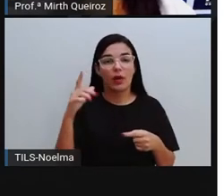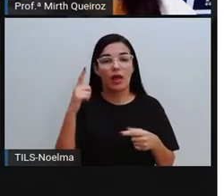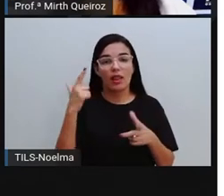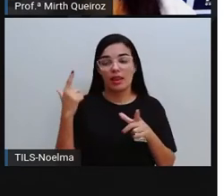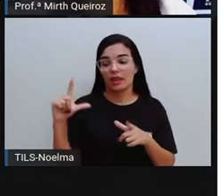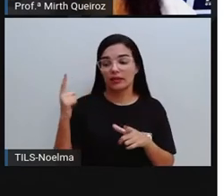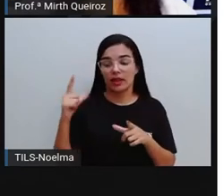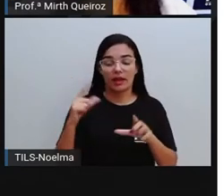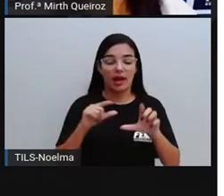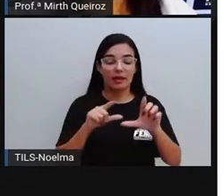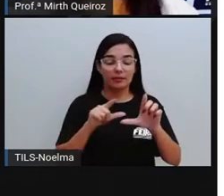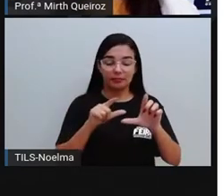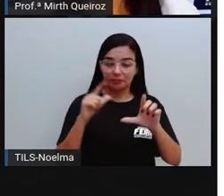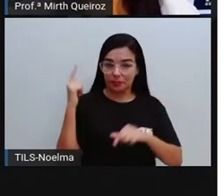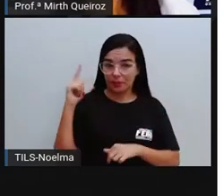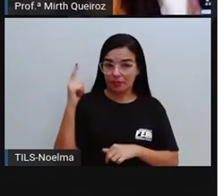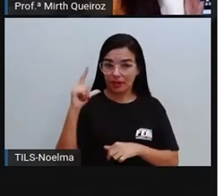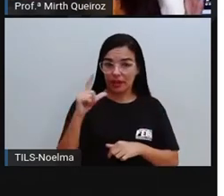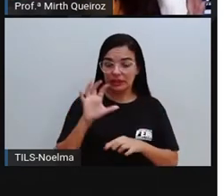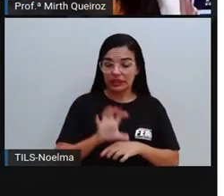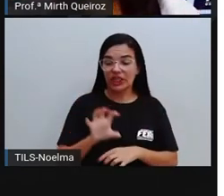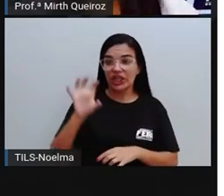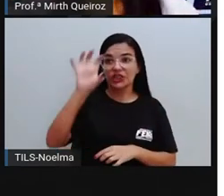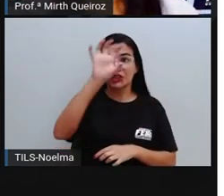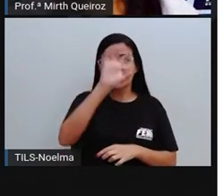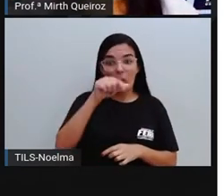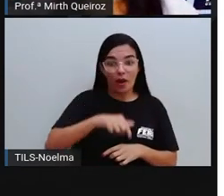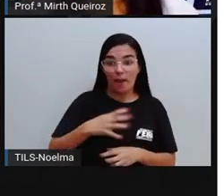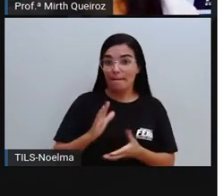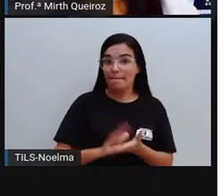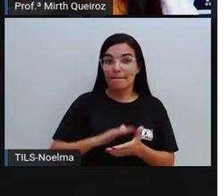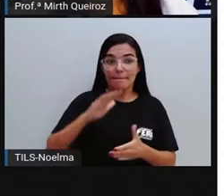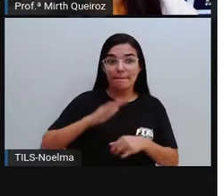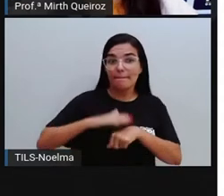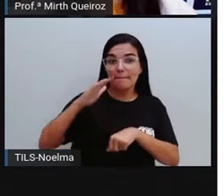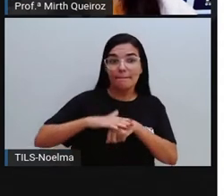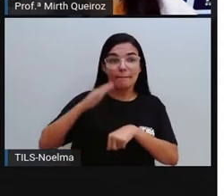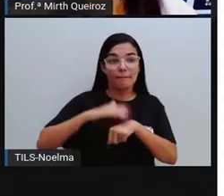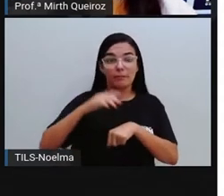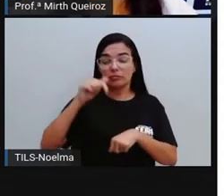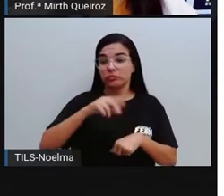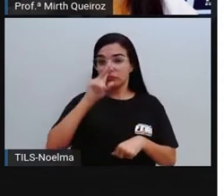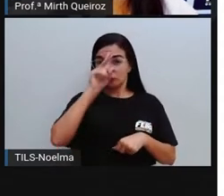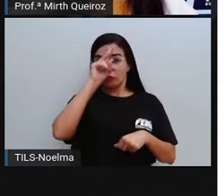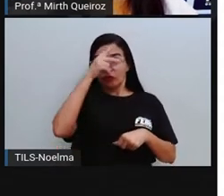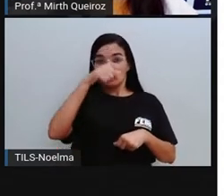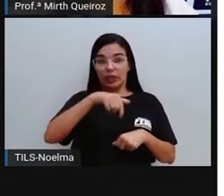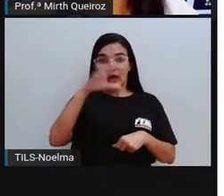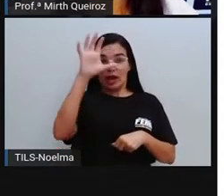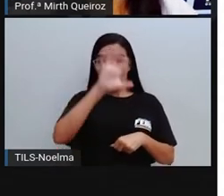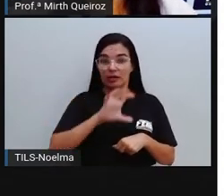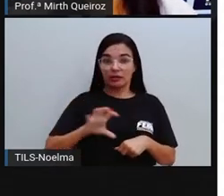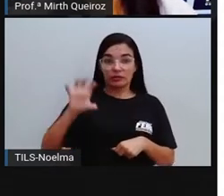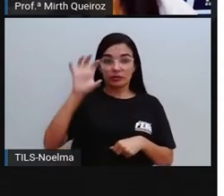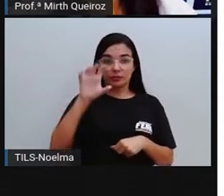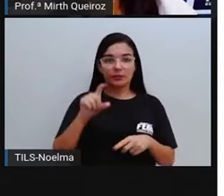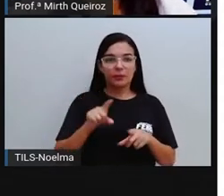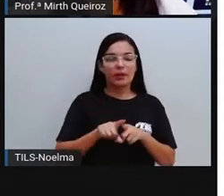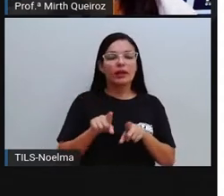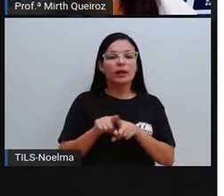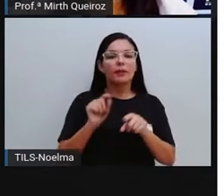literária regional, né, uma vez que ela é muito forte aí na nossa região. Ela é oposta à